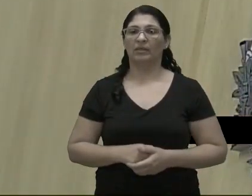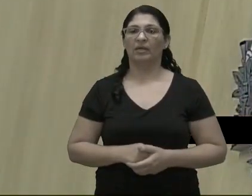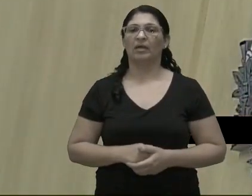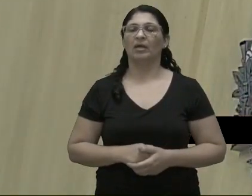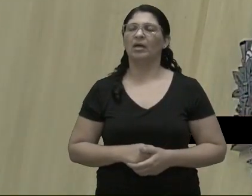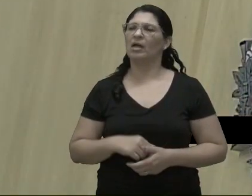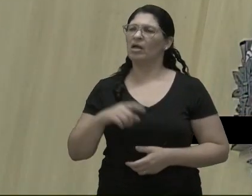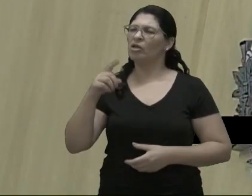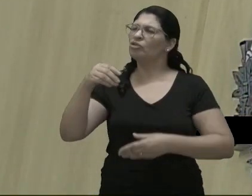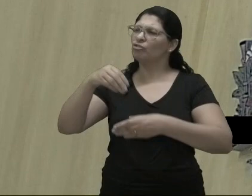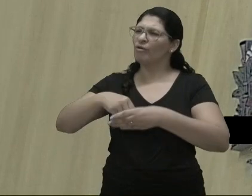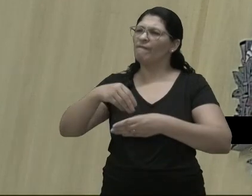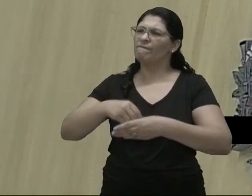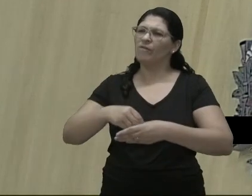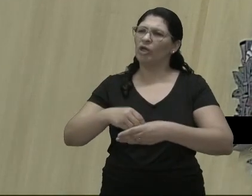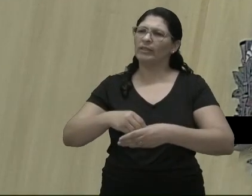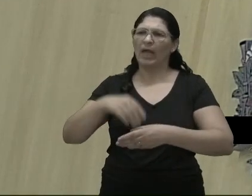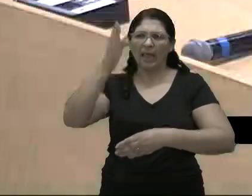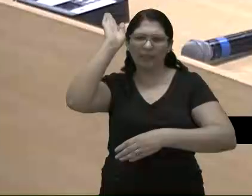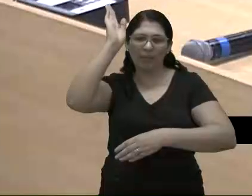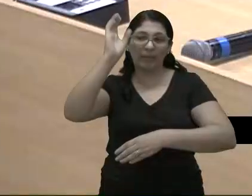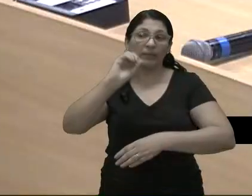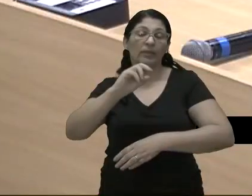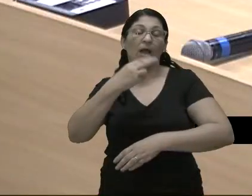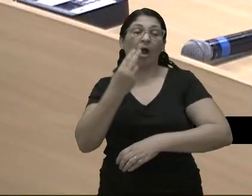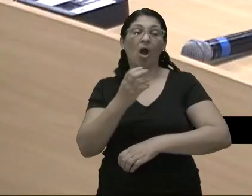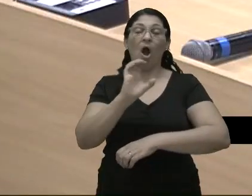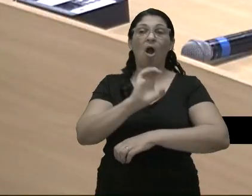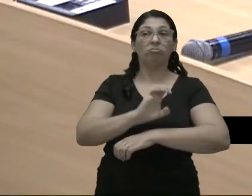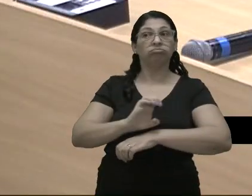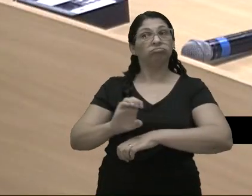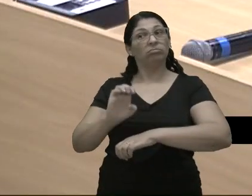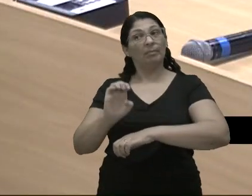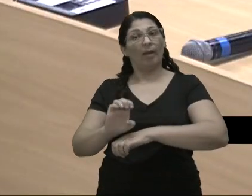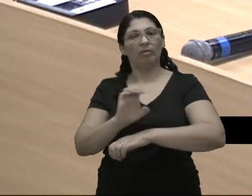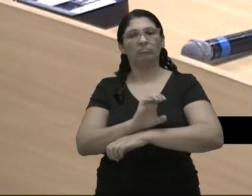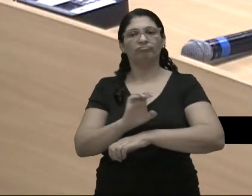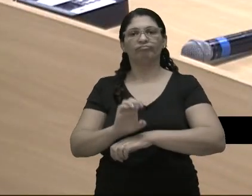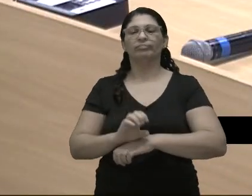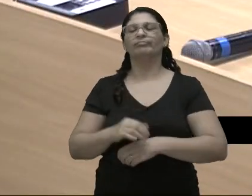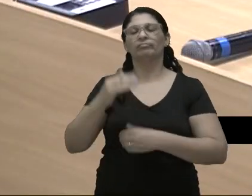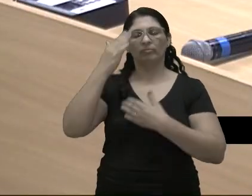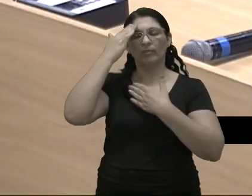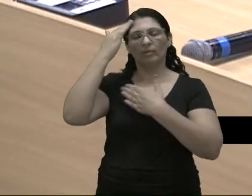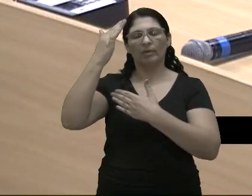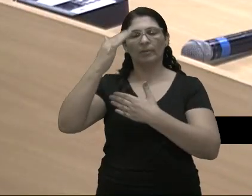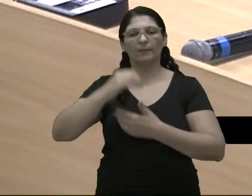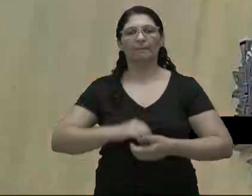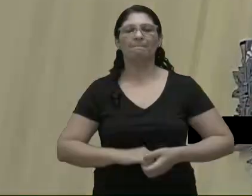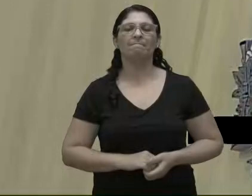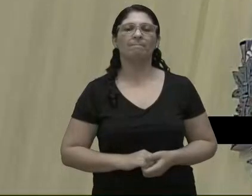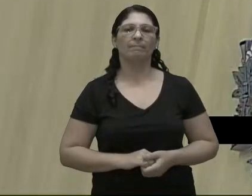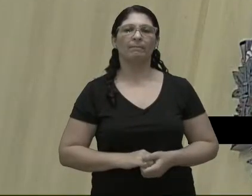O senhor vota em Tremembé ou Taubaté? Eu voto em Tremembé. Obrigada.